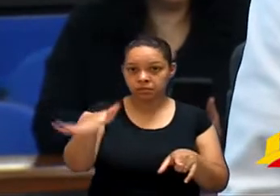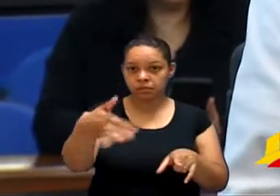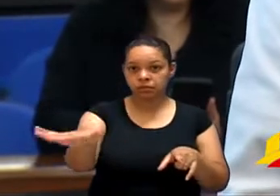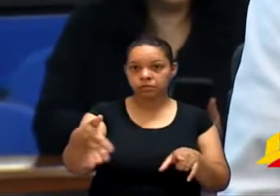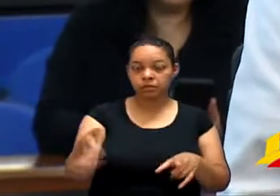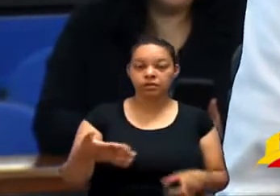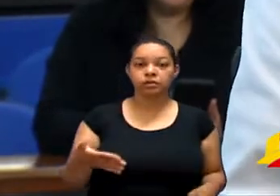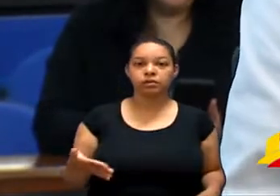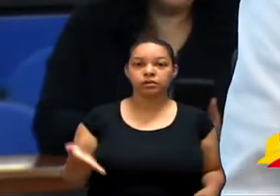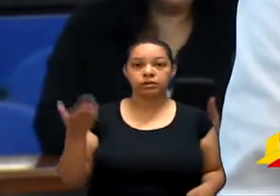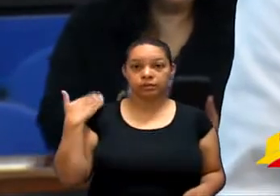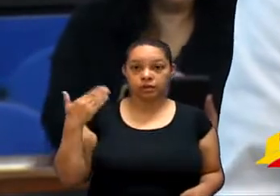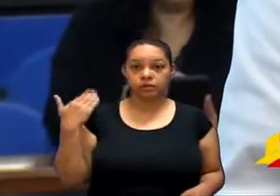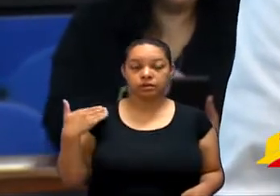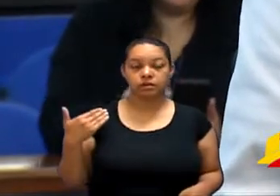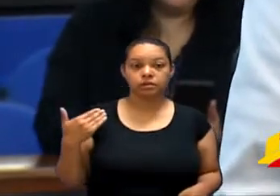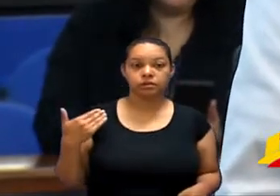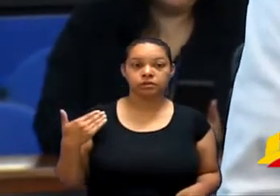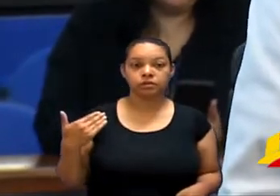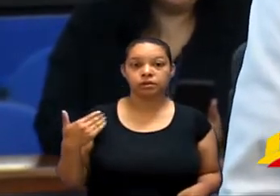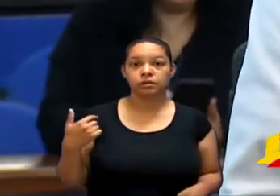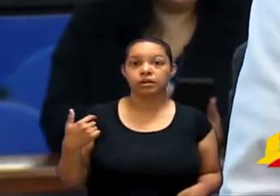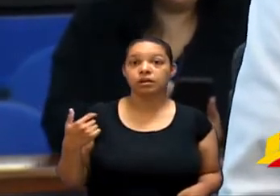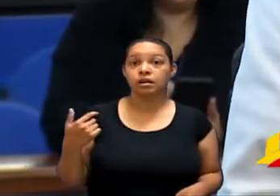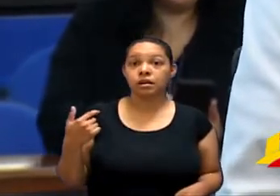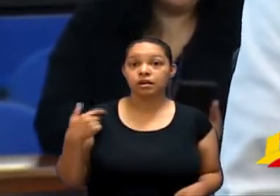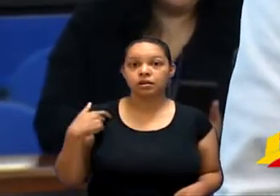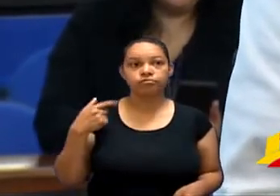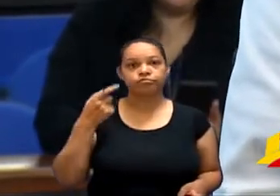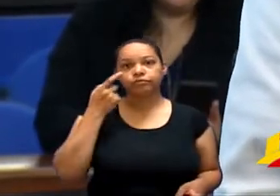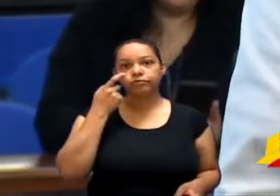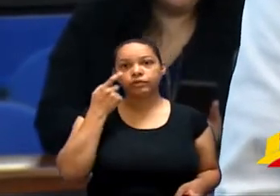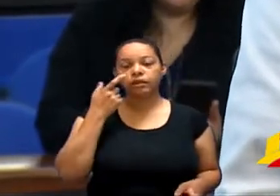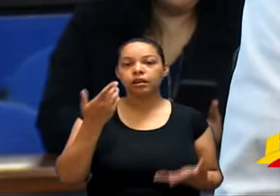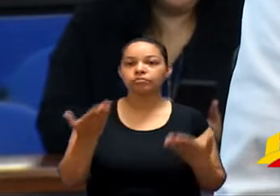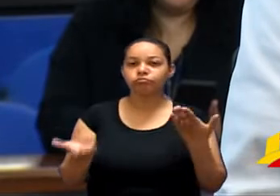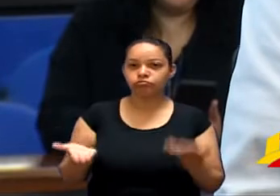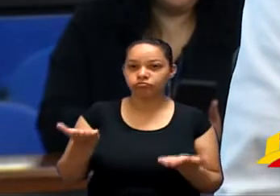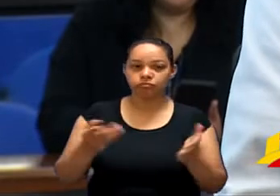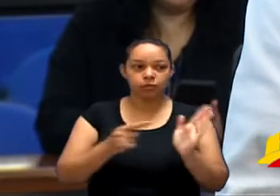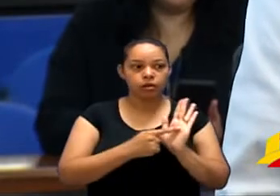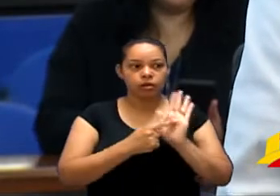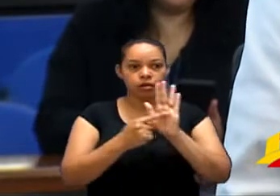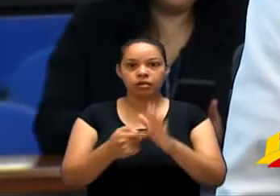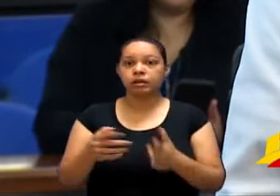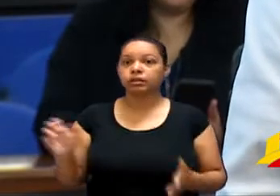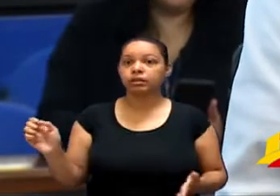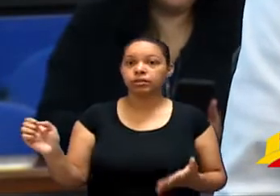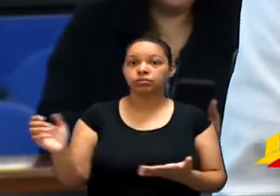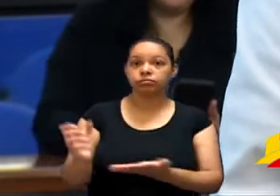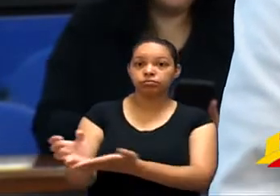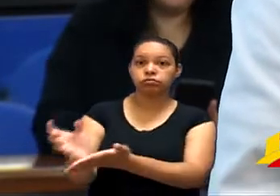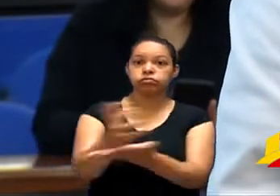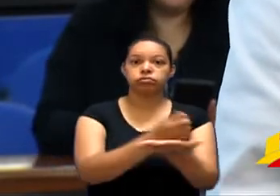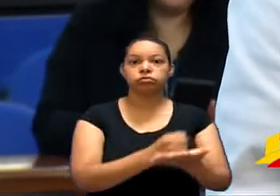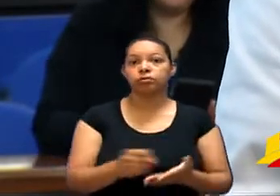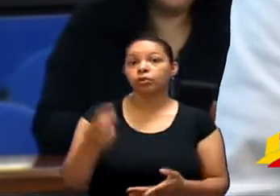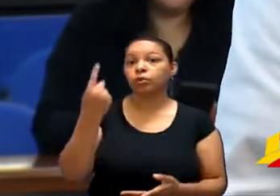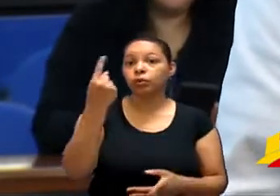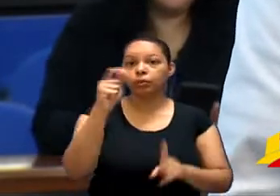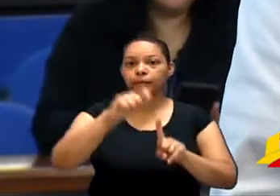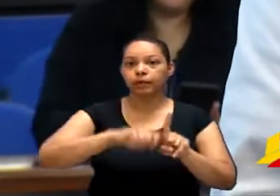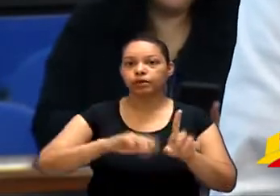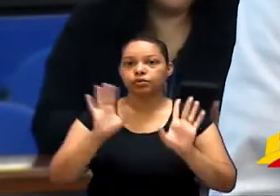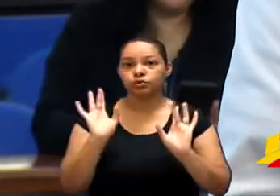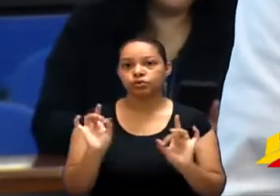da funserv o balancete de um mês e as contas de um mês apenas E